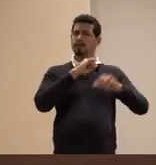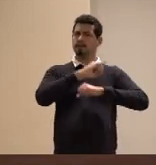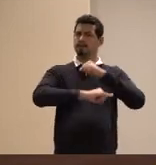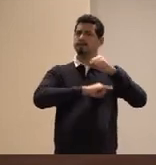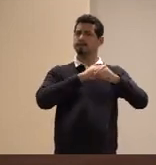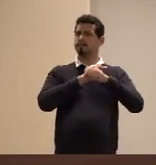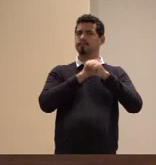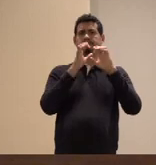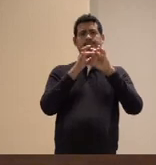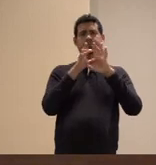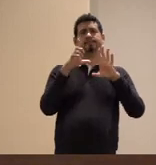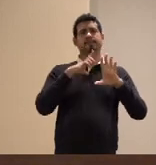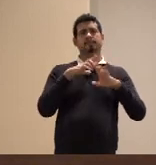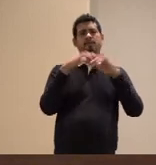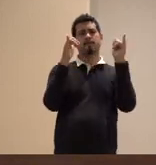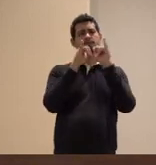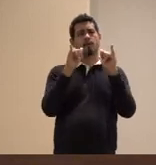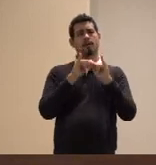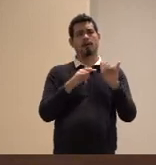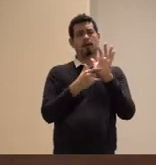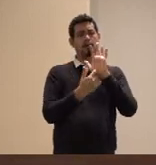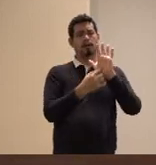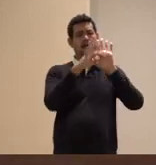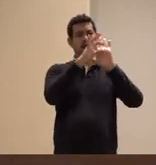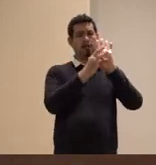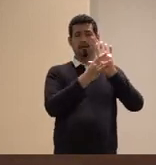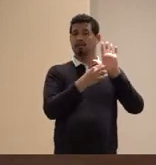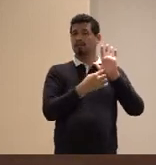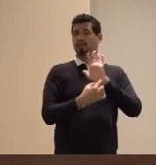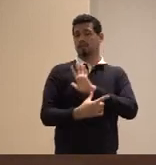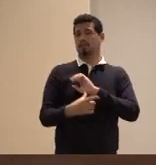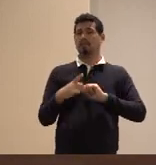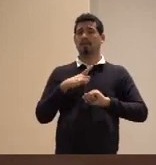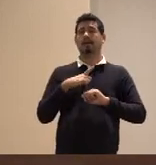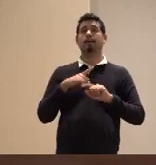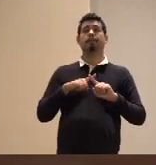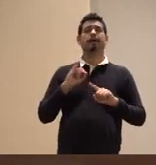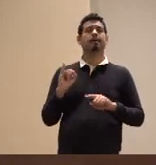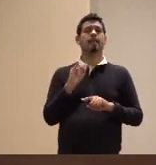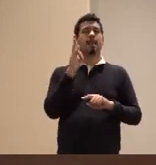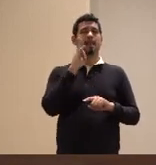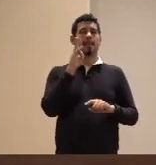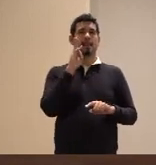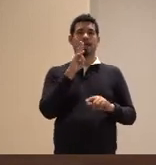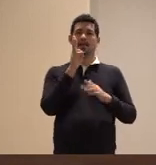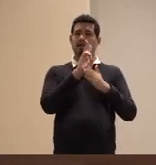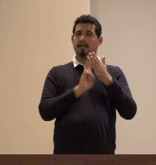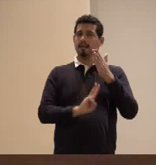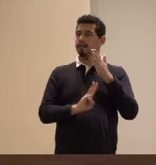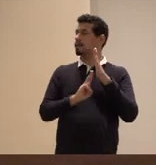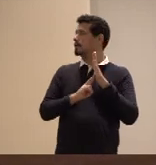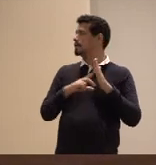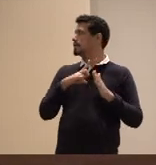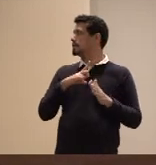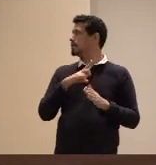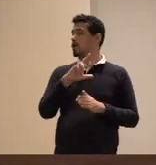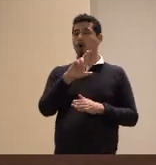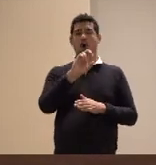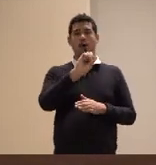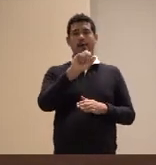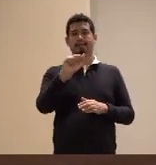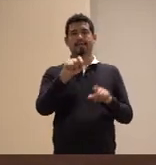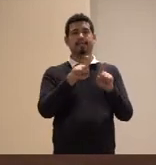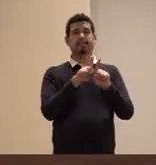ali os dados dele para ser buscado. Então, lembro sempre de Rosa e de Marta Santos, que são